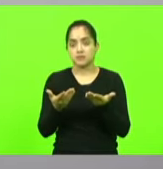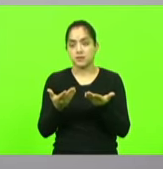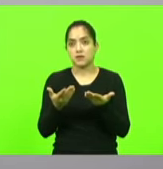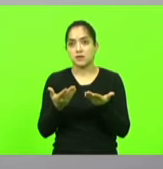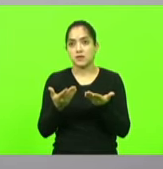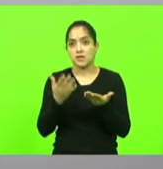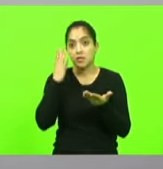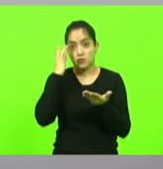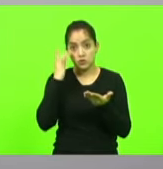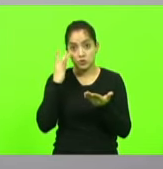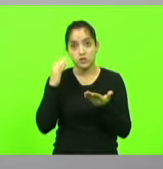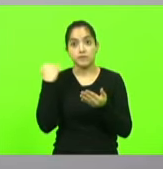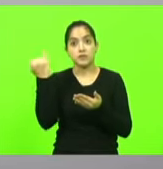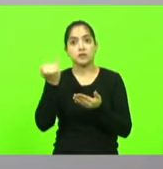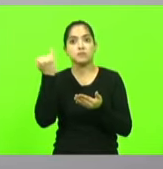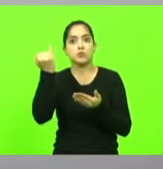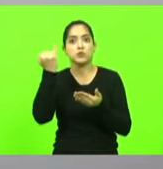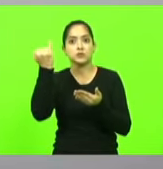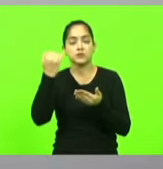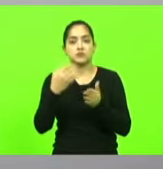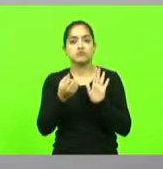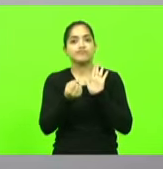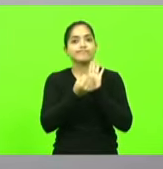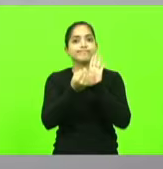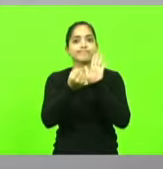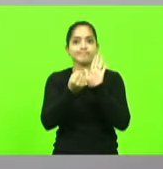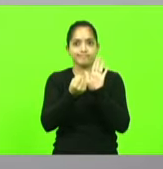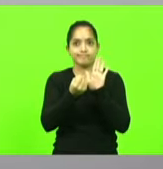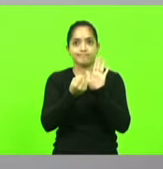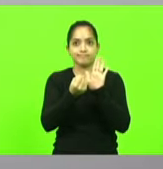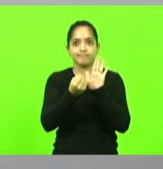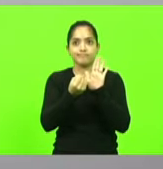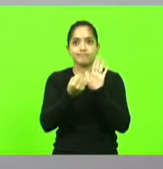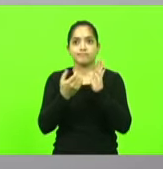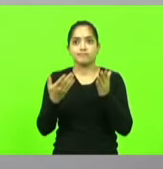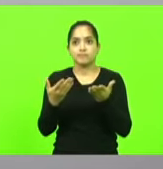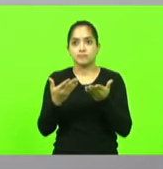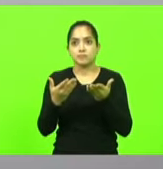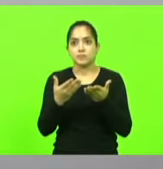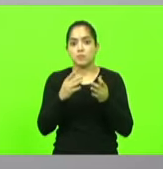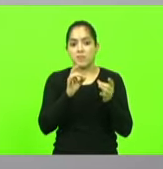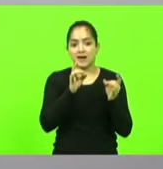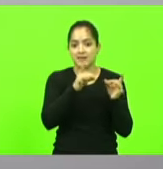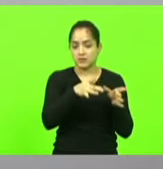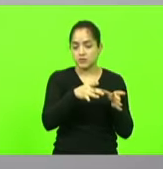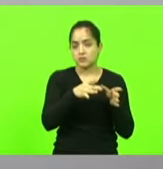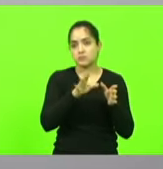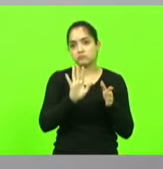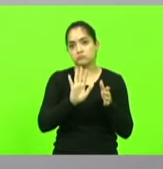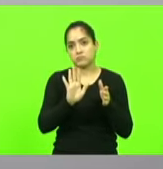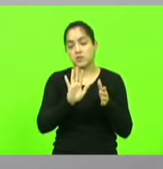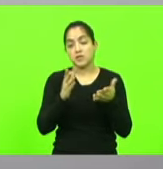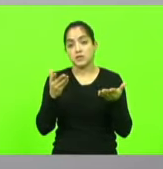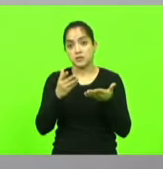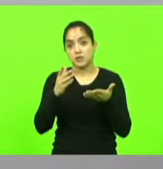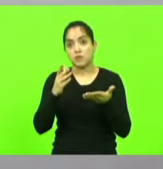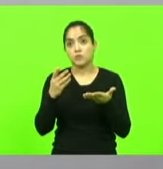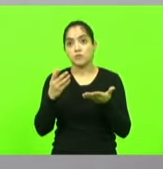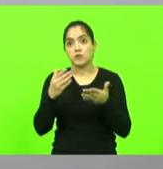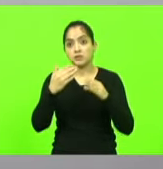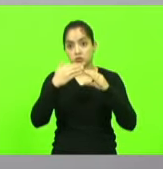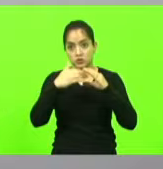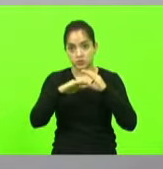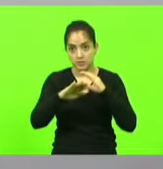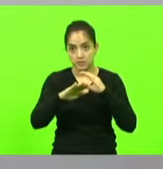achava importante, havia uma simbologia e não ficar consignado lá uma rejeição de projeto. Então, nesse sentido, nós encaminhamos